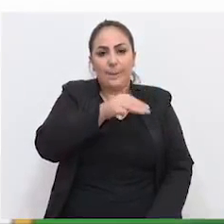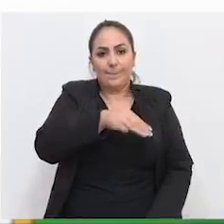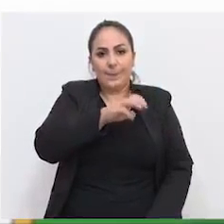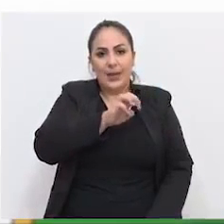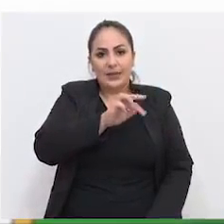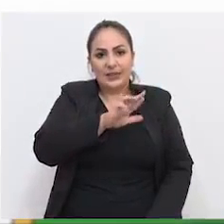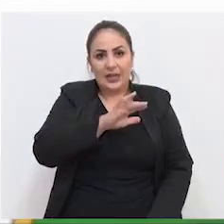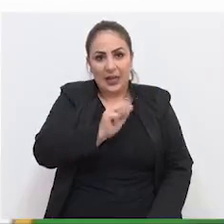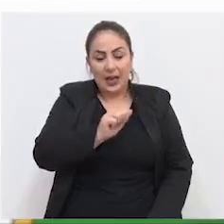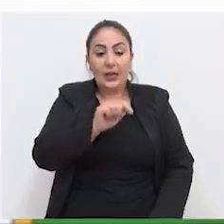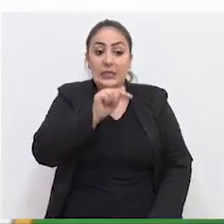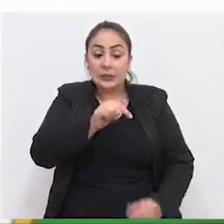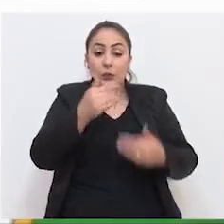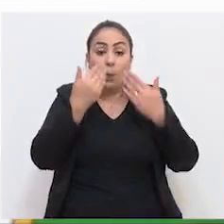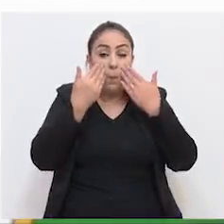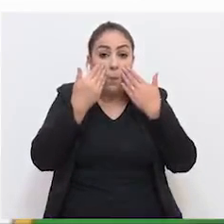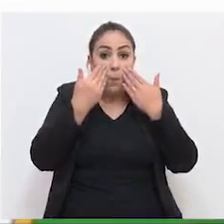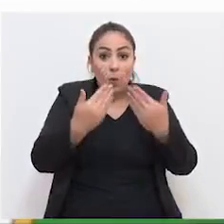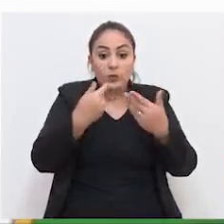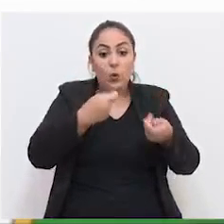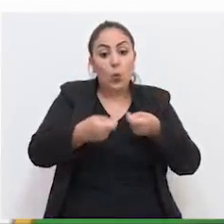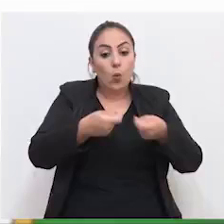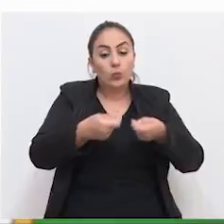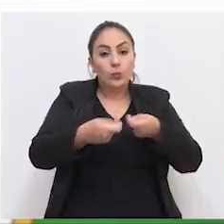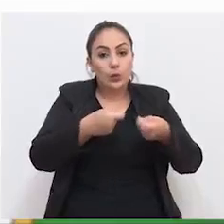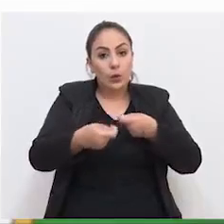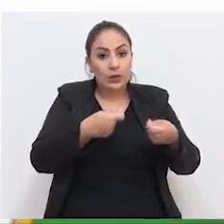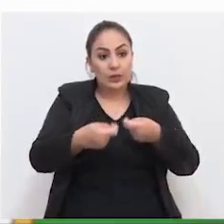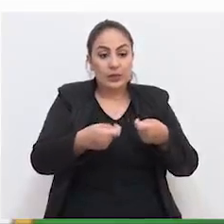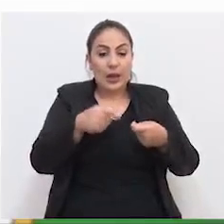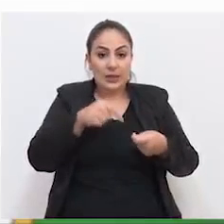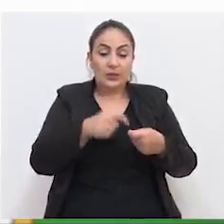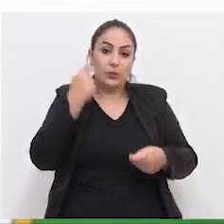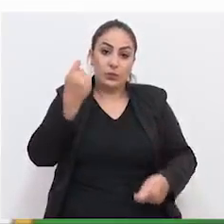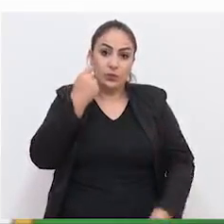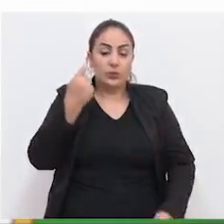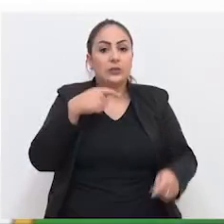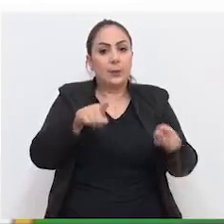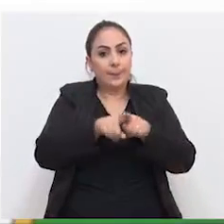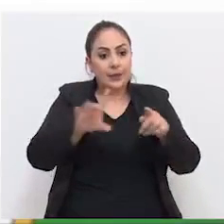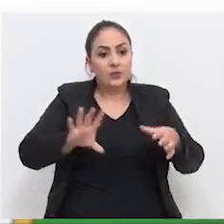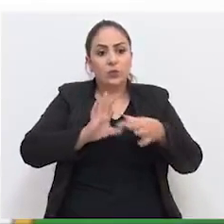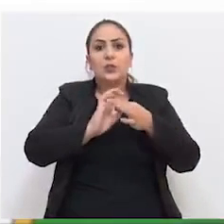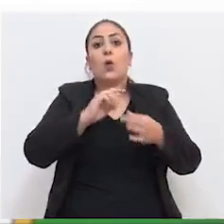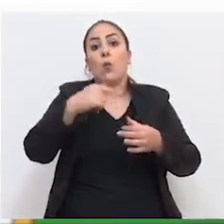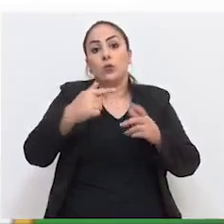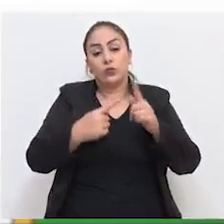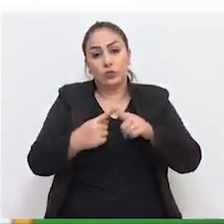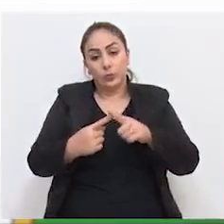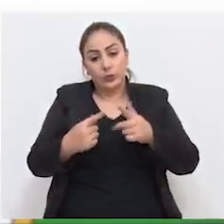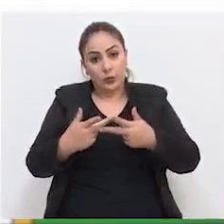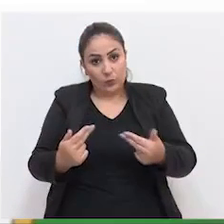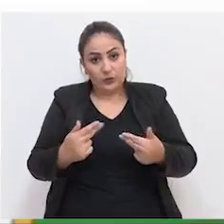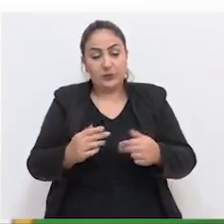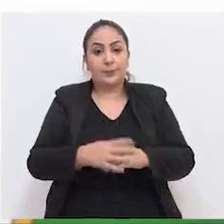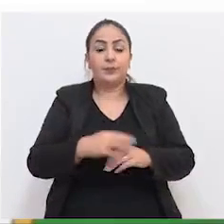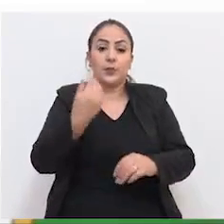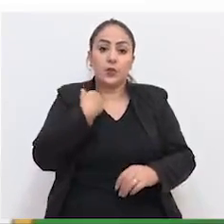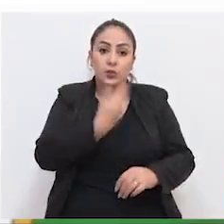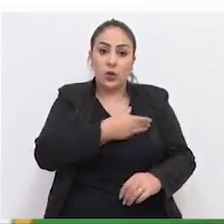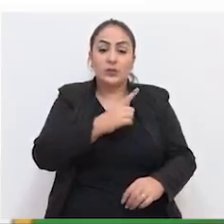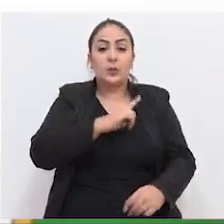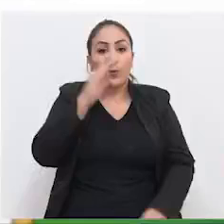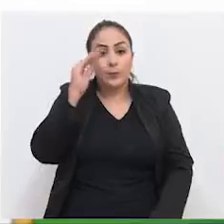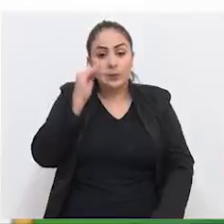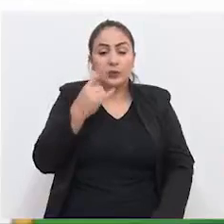uma boa demonstração de controle até aqui no Rio Grande do Sul, que também se associa a outros indicadores, como eu acabei de falar. Nós